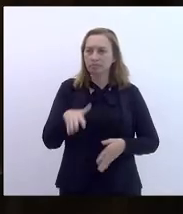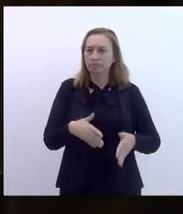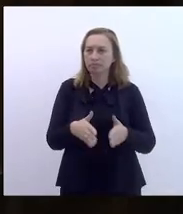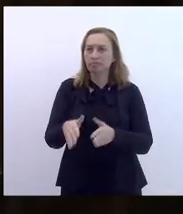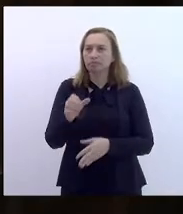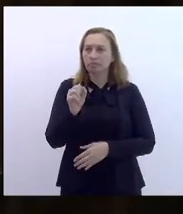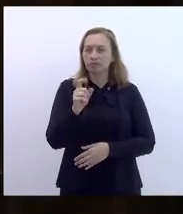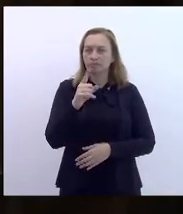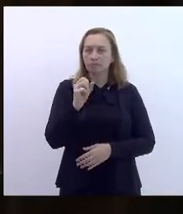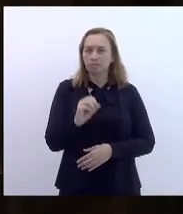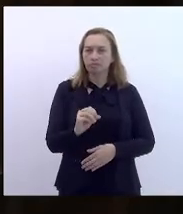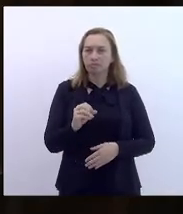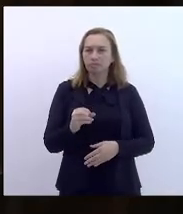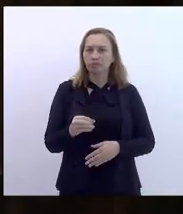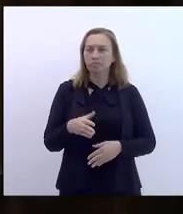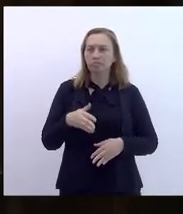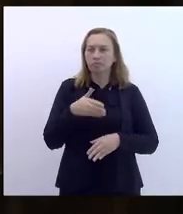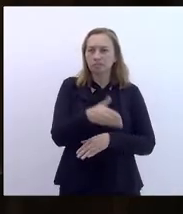Rio jacaré